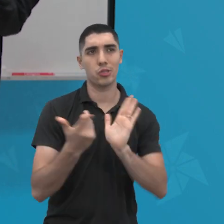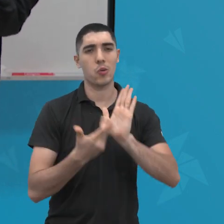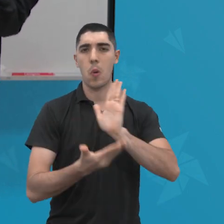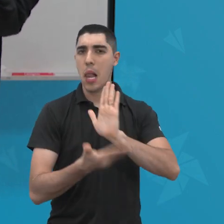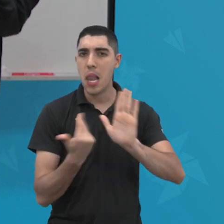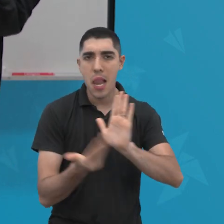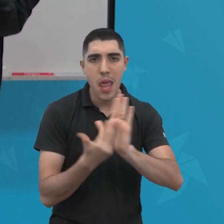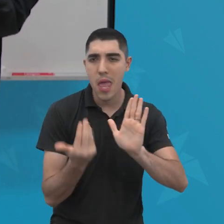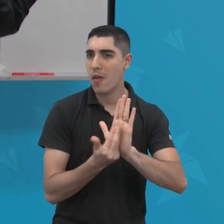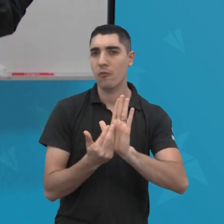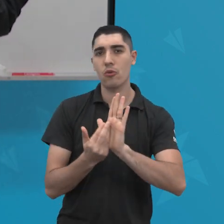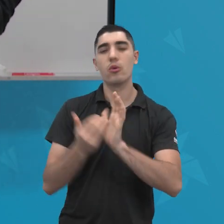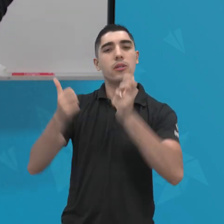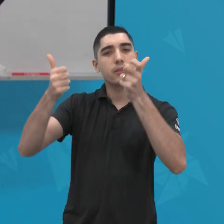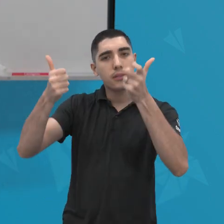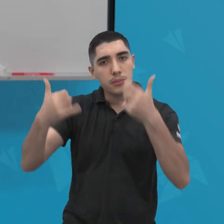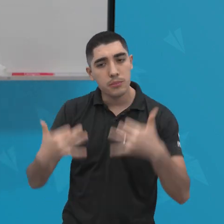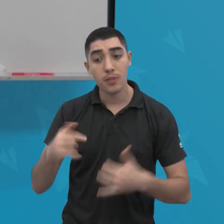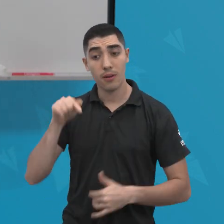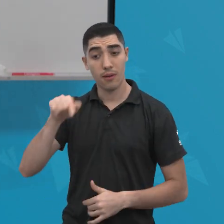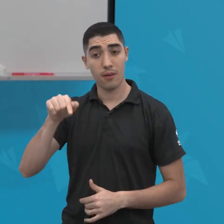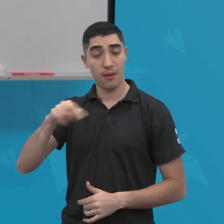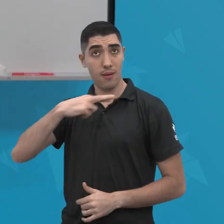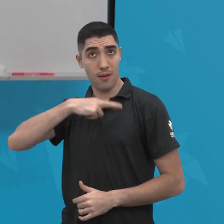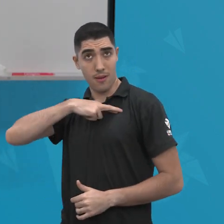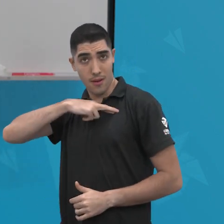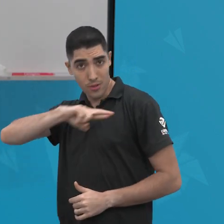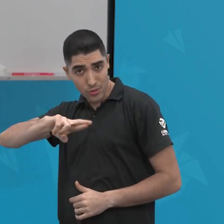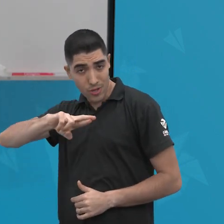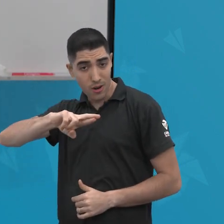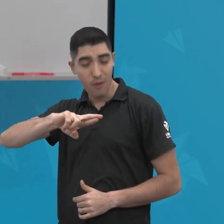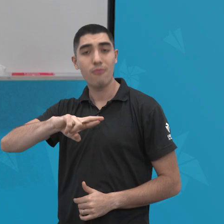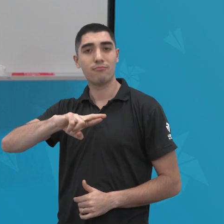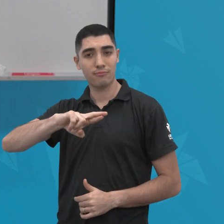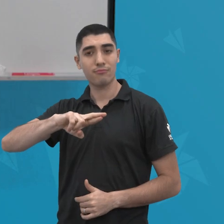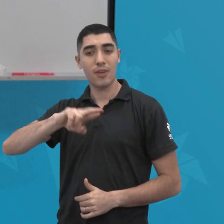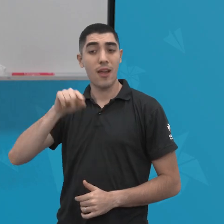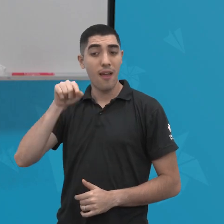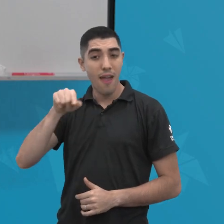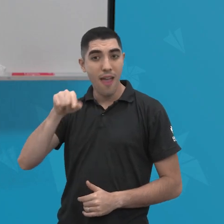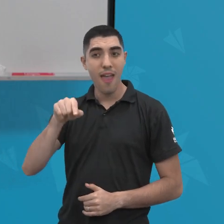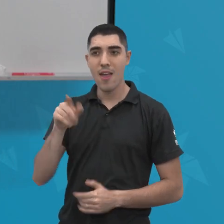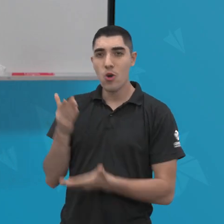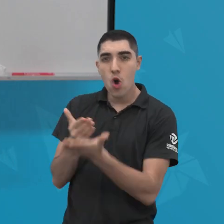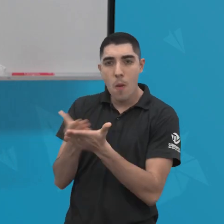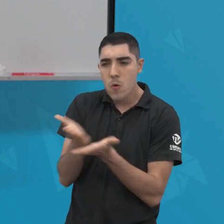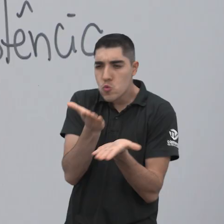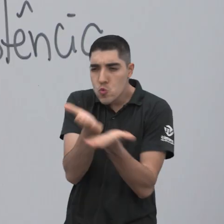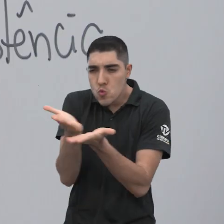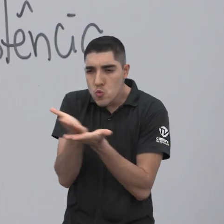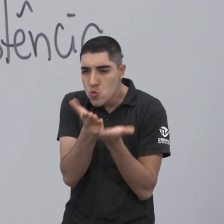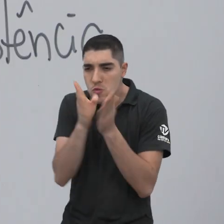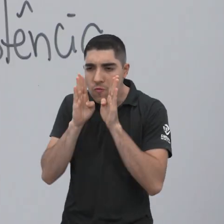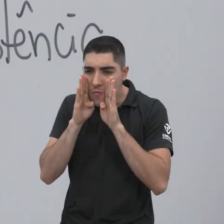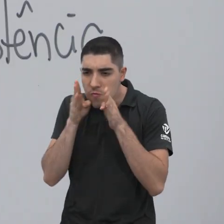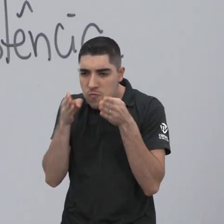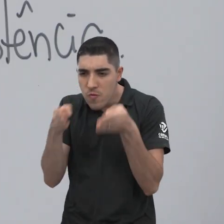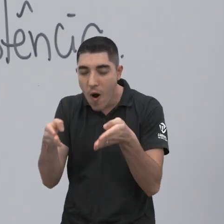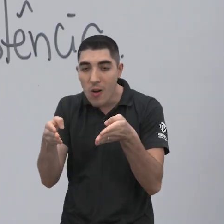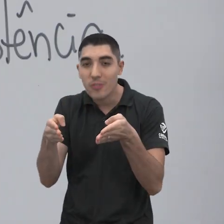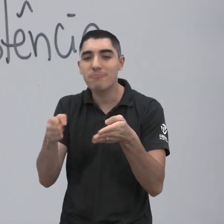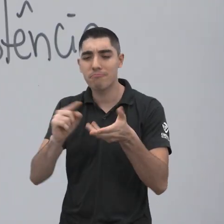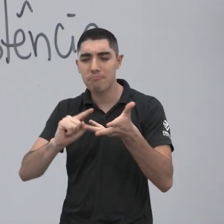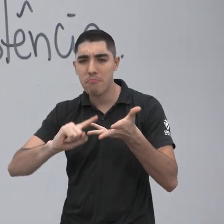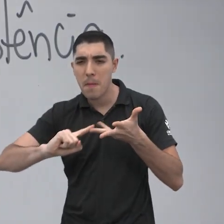algum momento as religiões como foco dos seus interesses, né? E